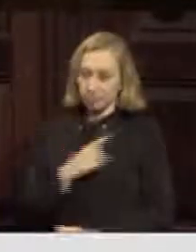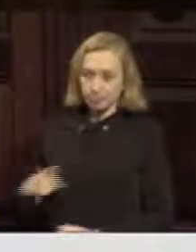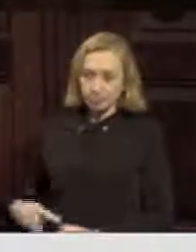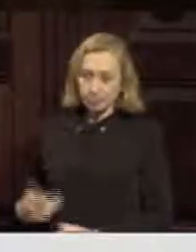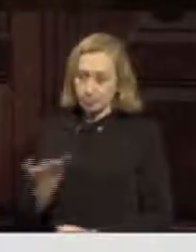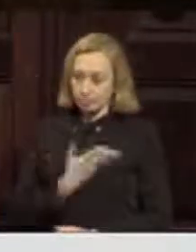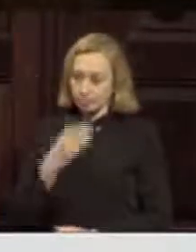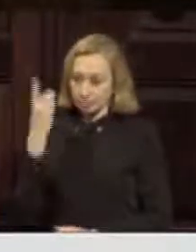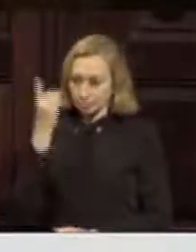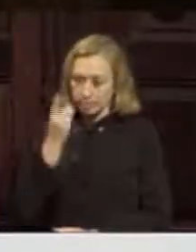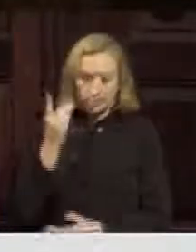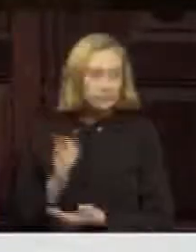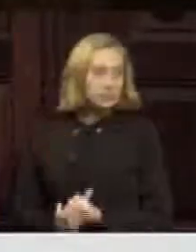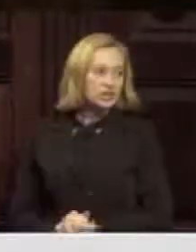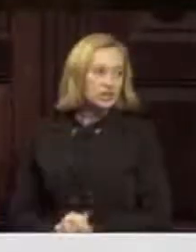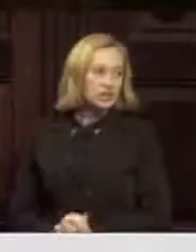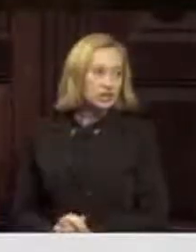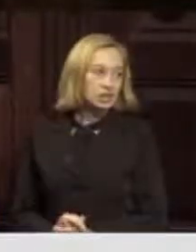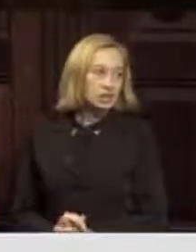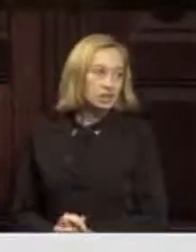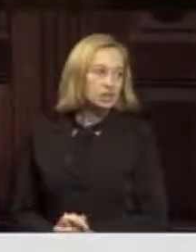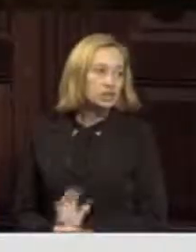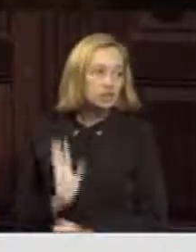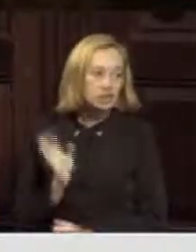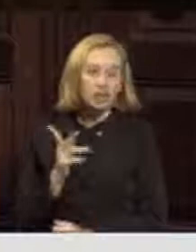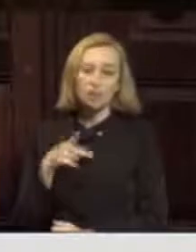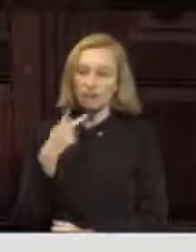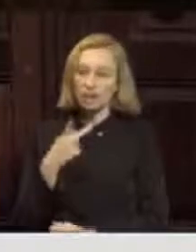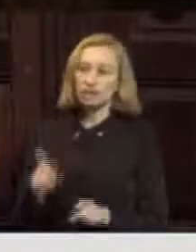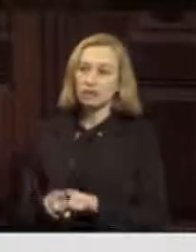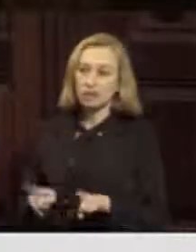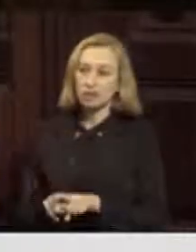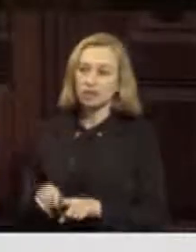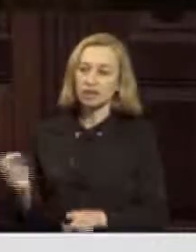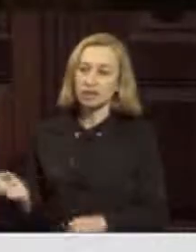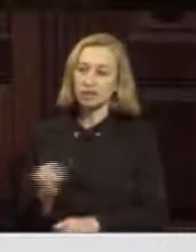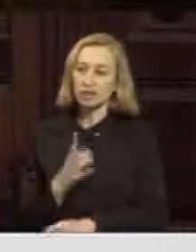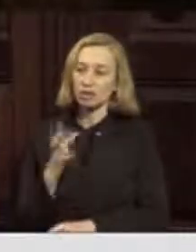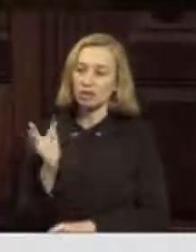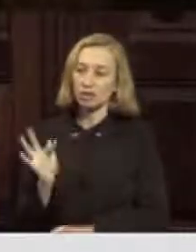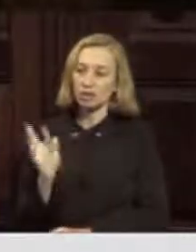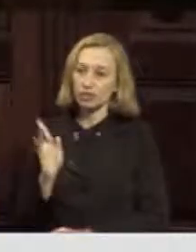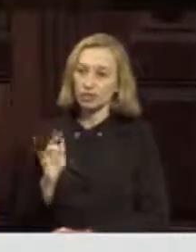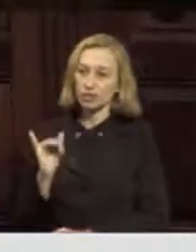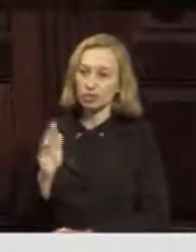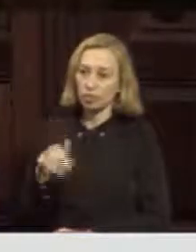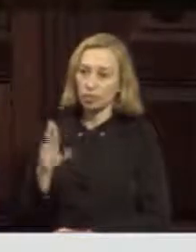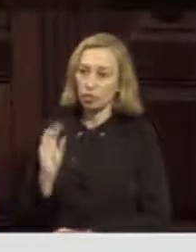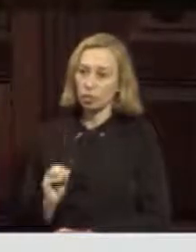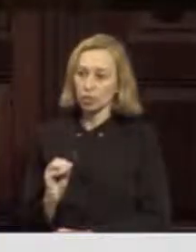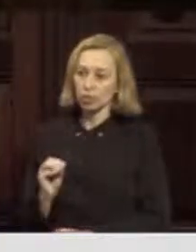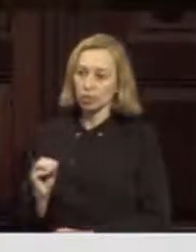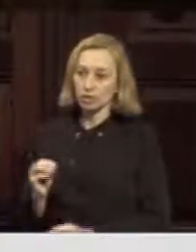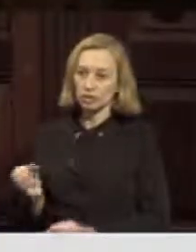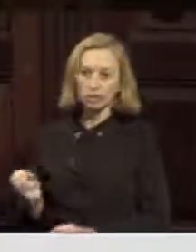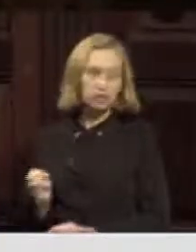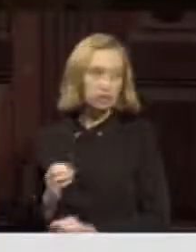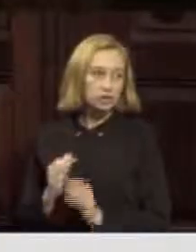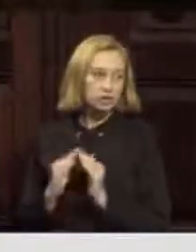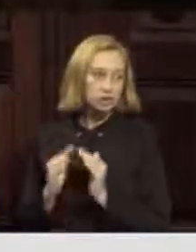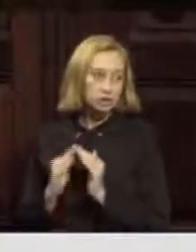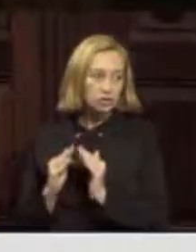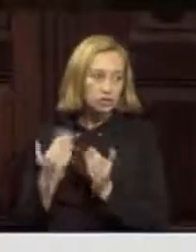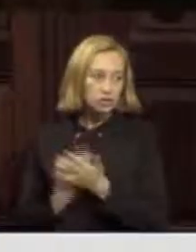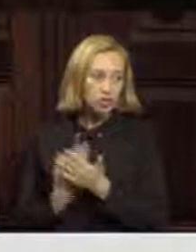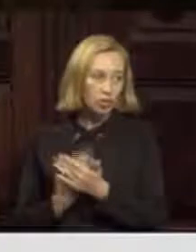deputados, e já falando também de Friburgo, falando da Escola Rei Alberto,